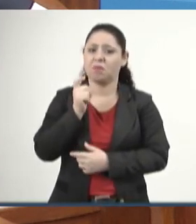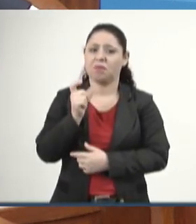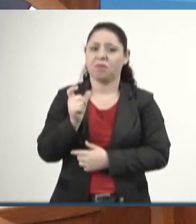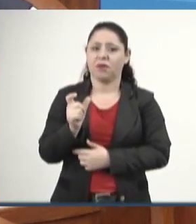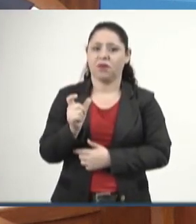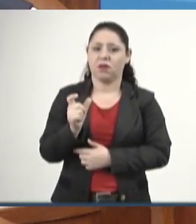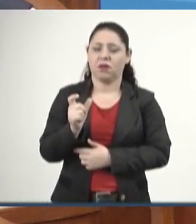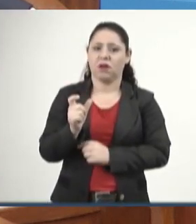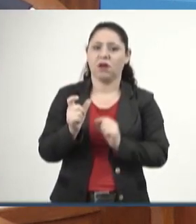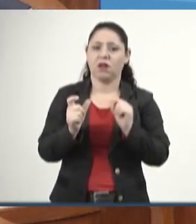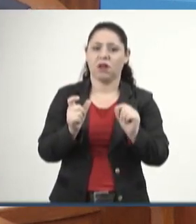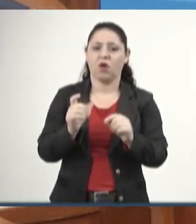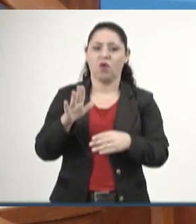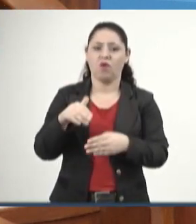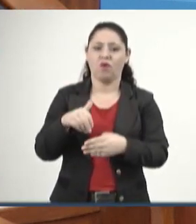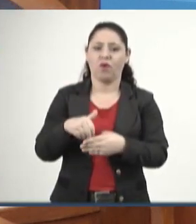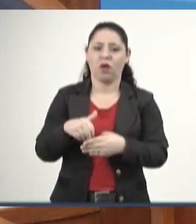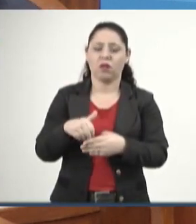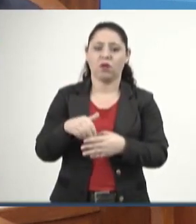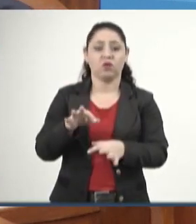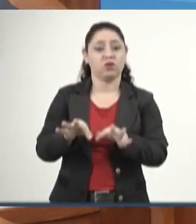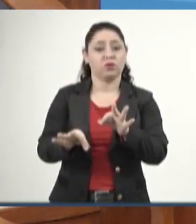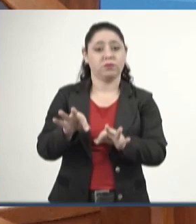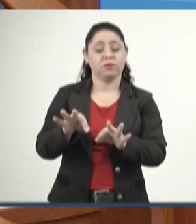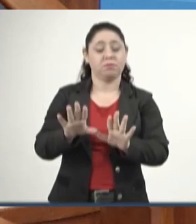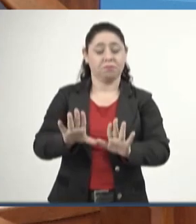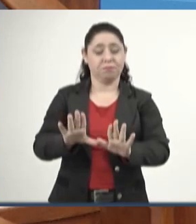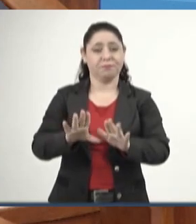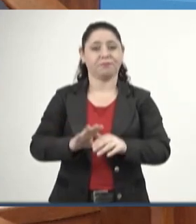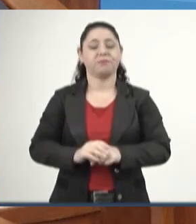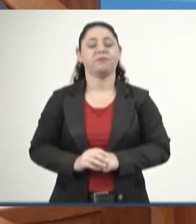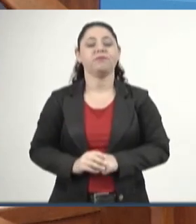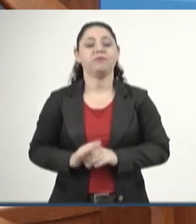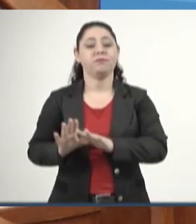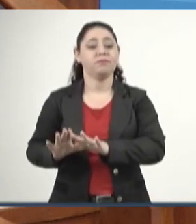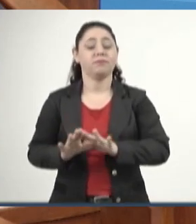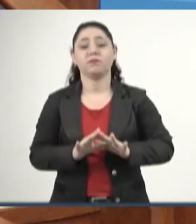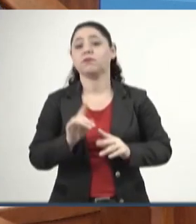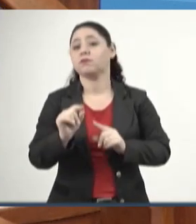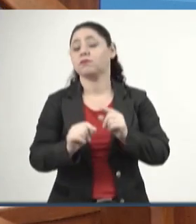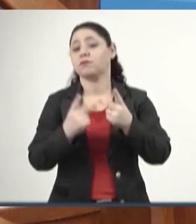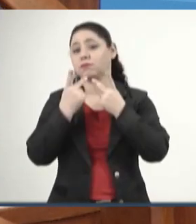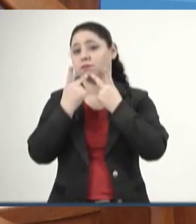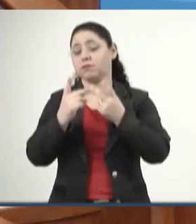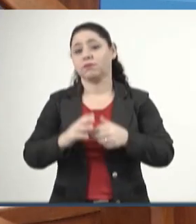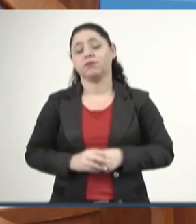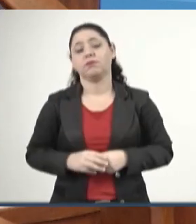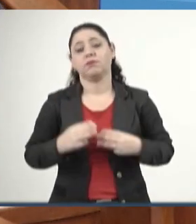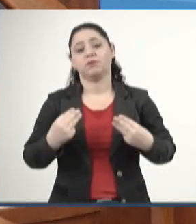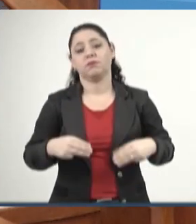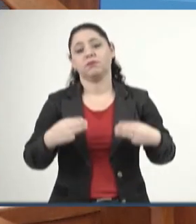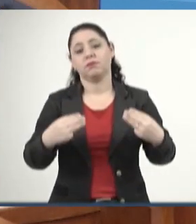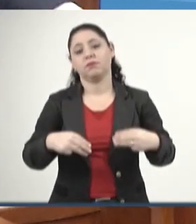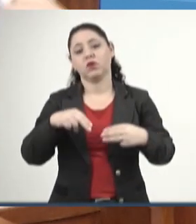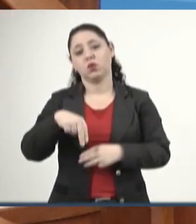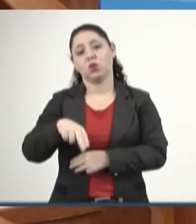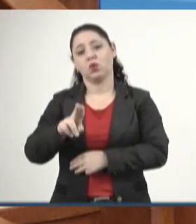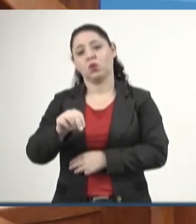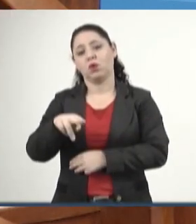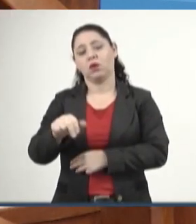proferir um voto naquele julgamento. O que disse o ministro Nunes Marques?